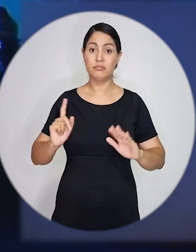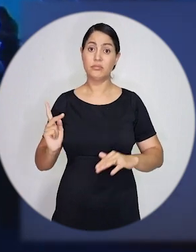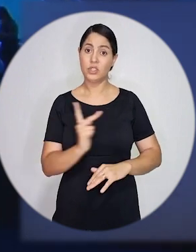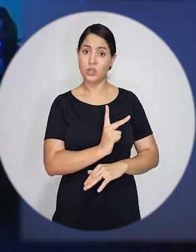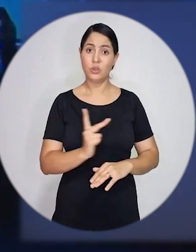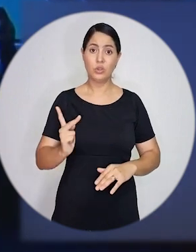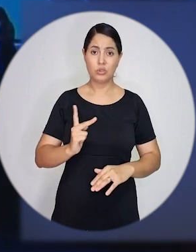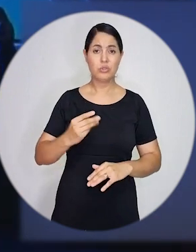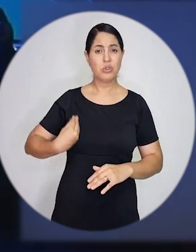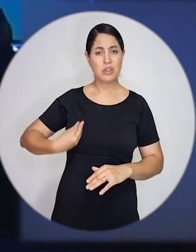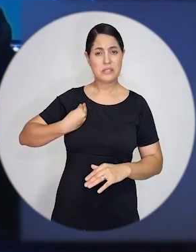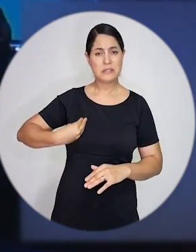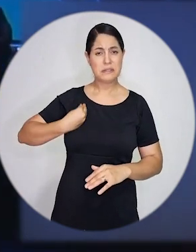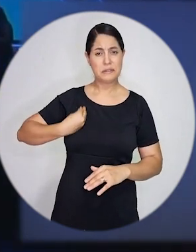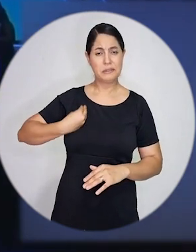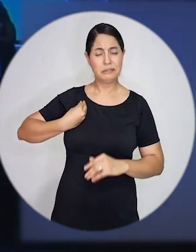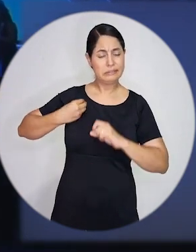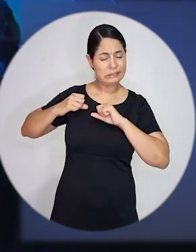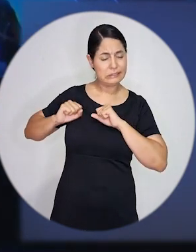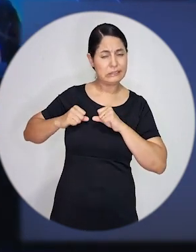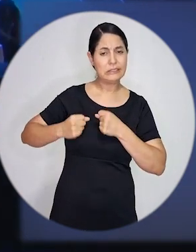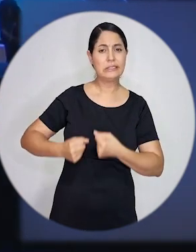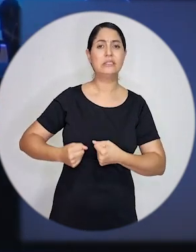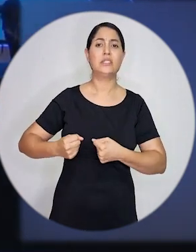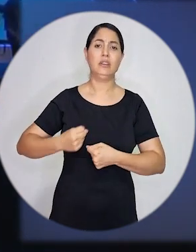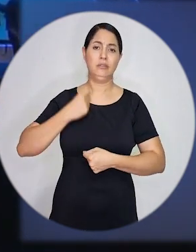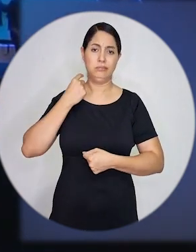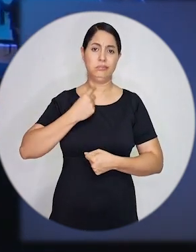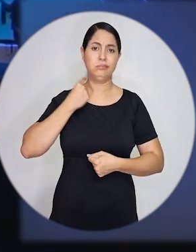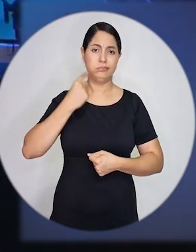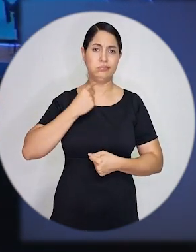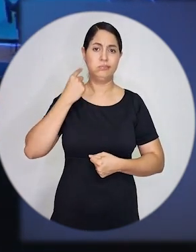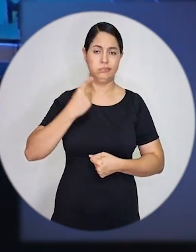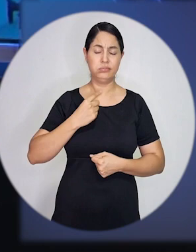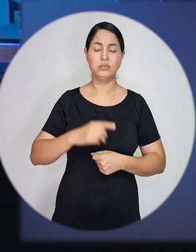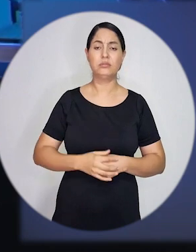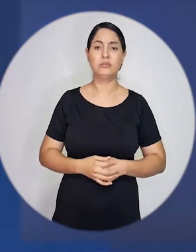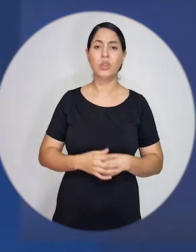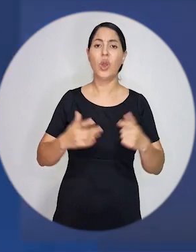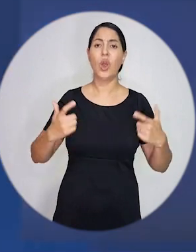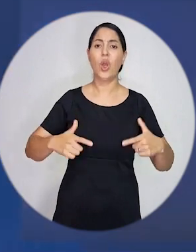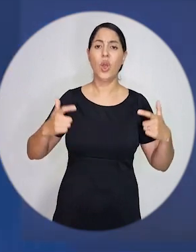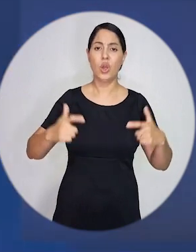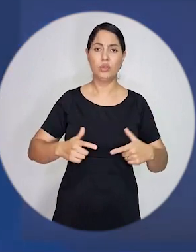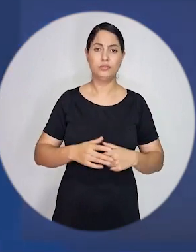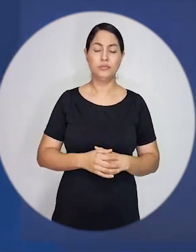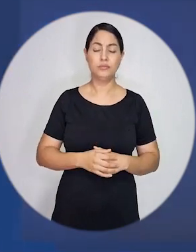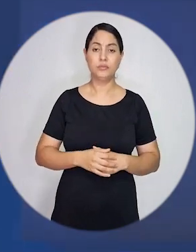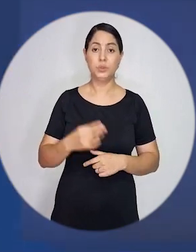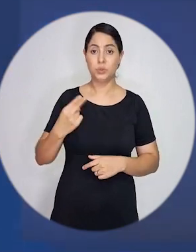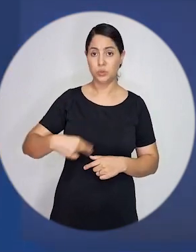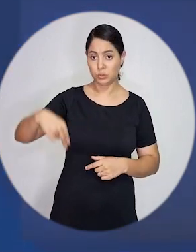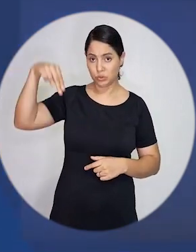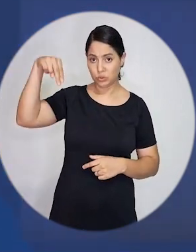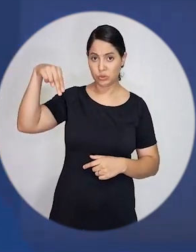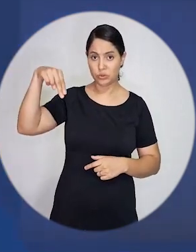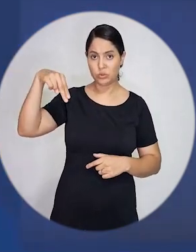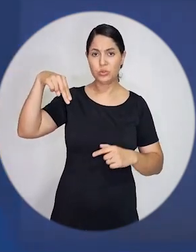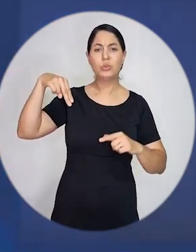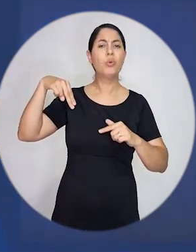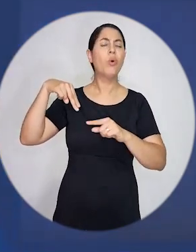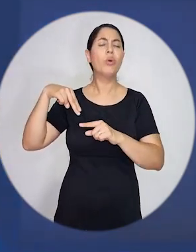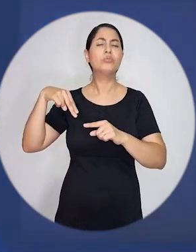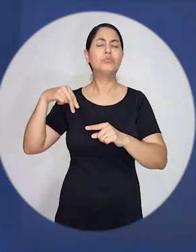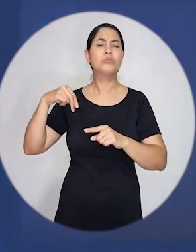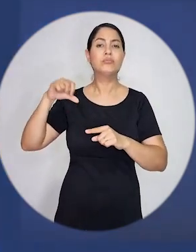penal. Ambos dedicaram suas vidas à advocacia criminal, um no norte do país e o outro